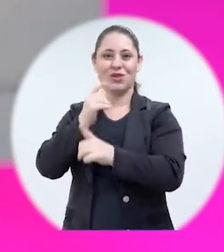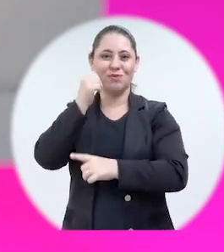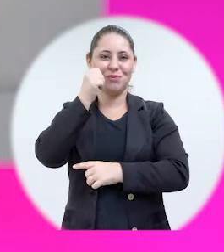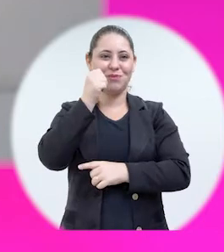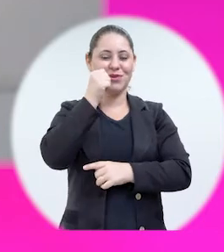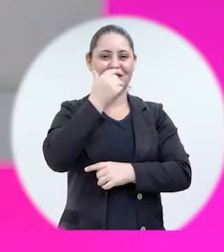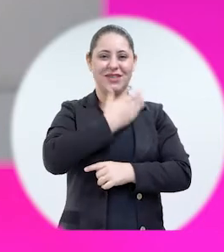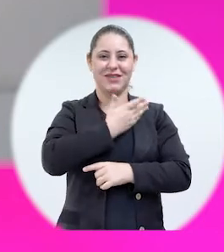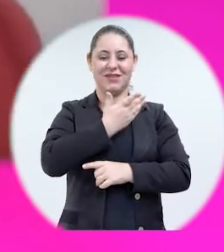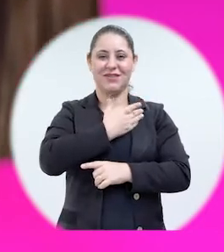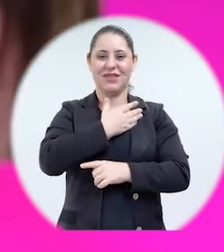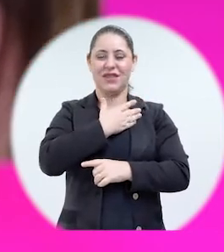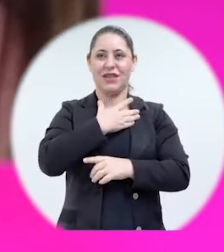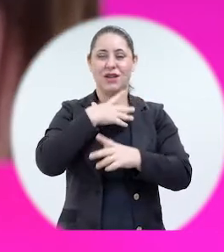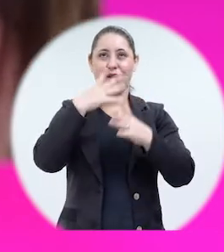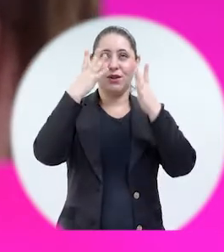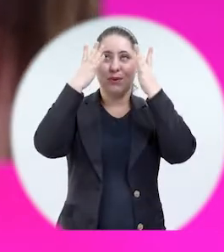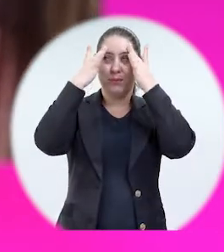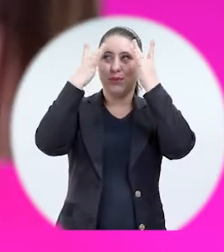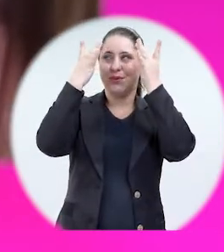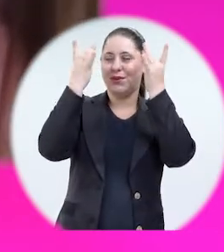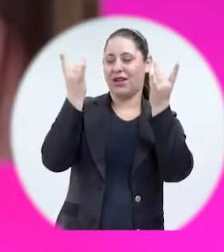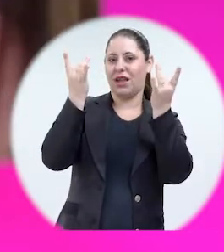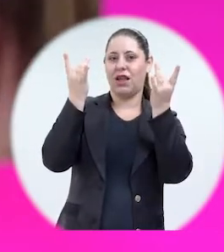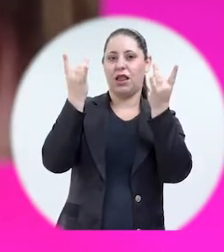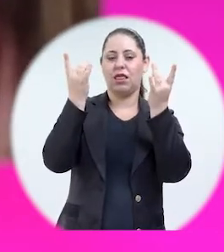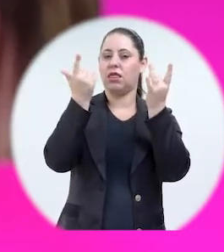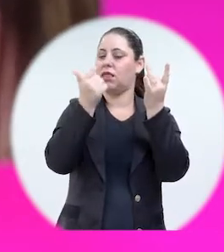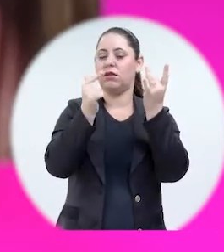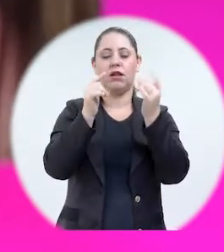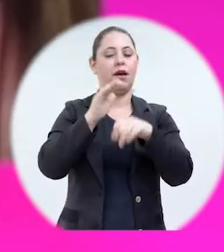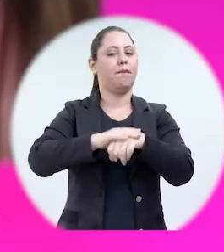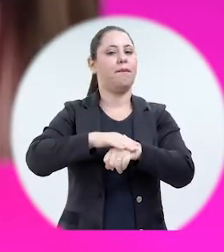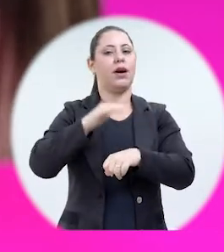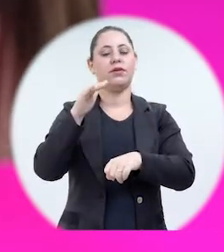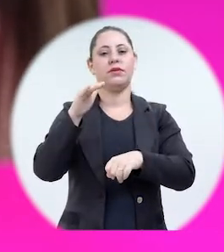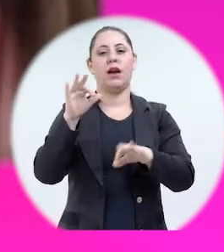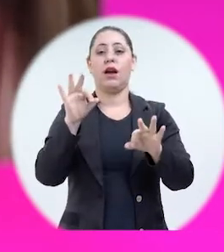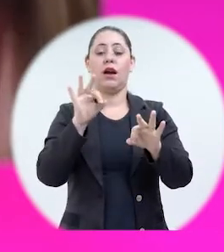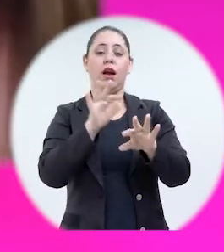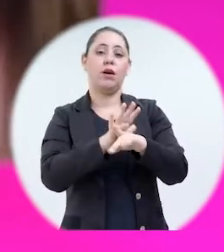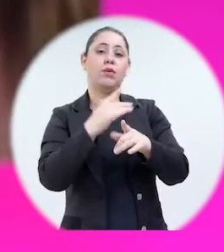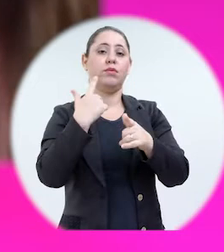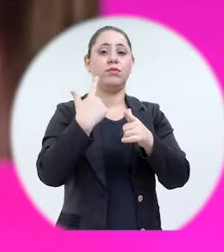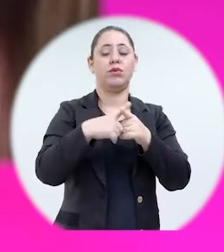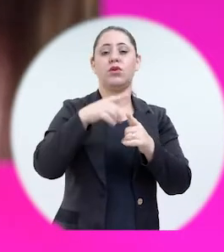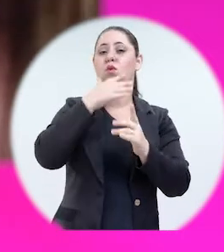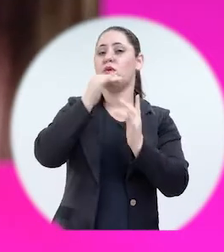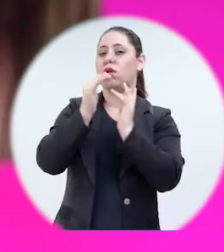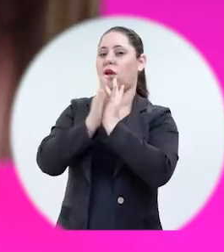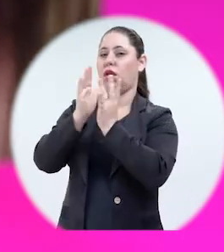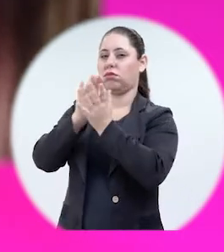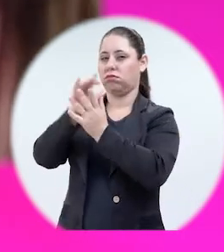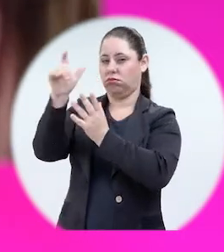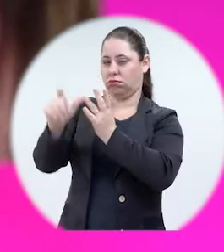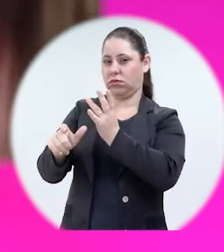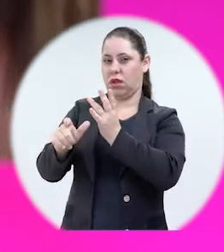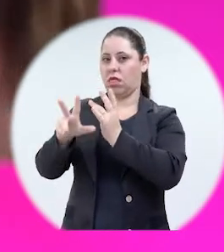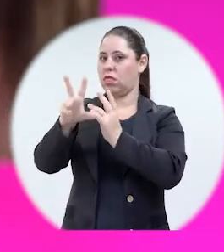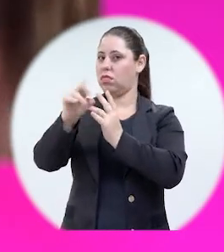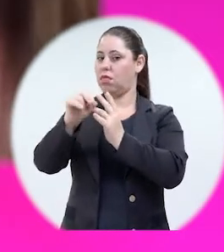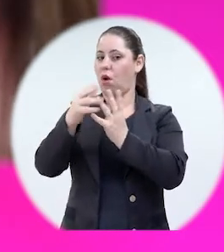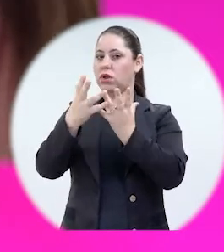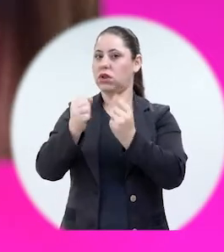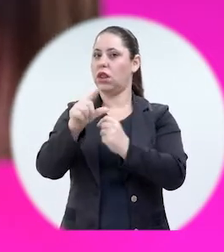entre mulheres, né, até para poder distrair a cabeça, já não existem mais, principalmente porque seu companheiro, seu